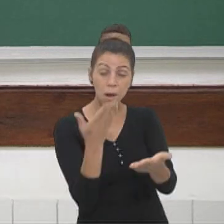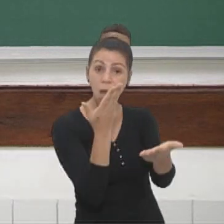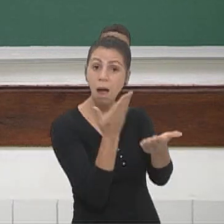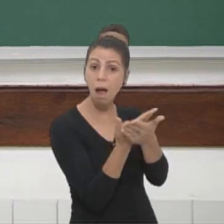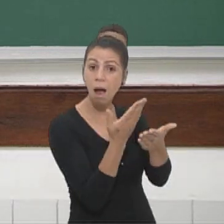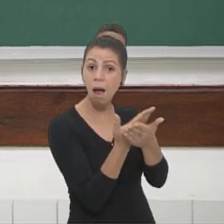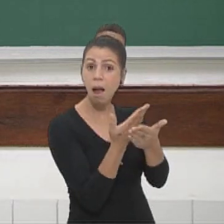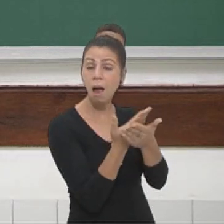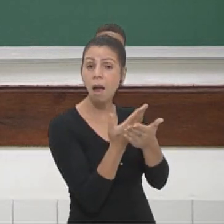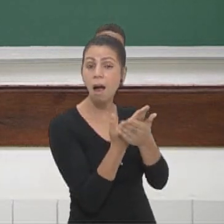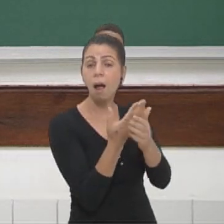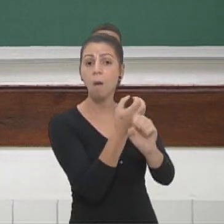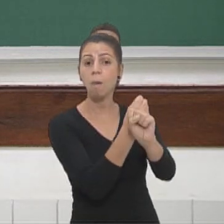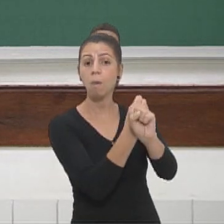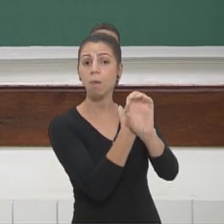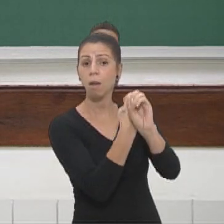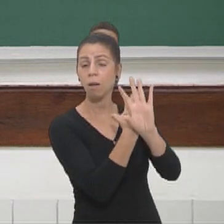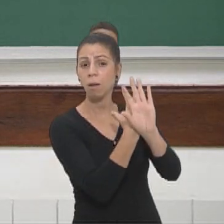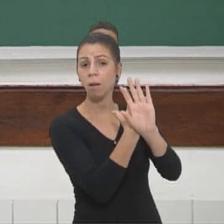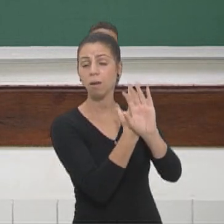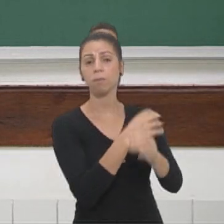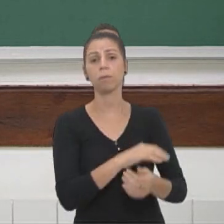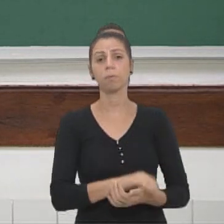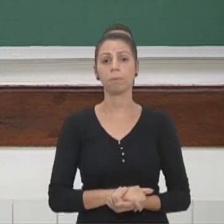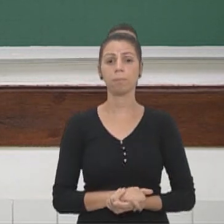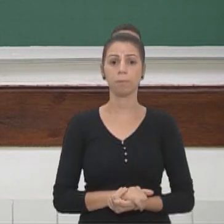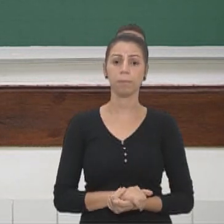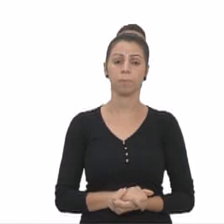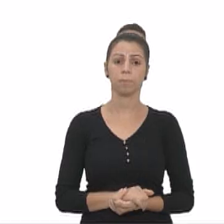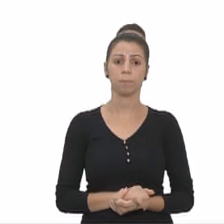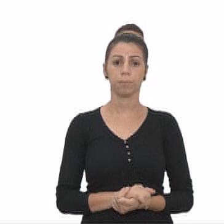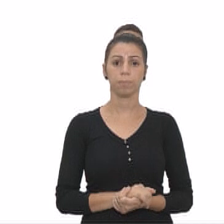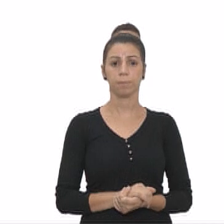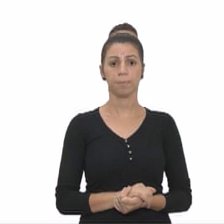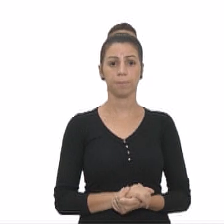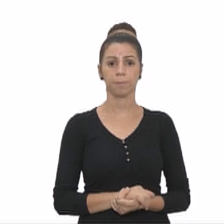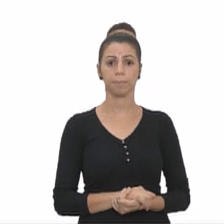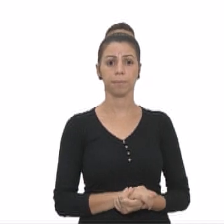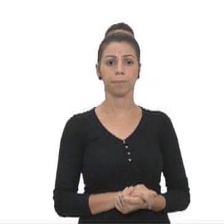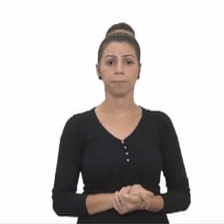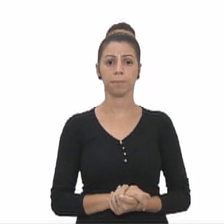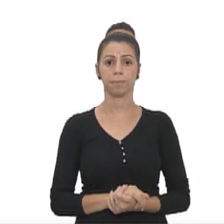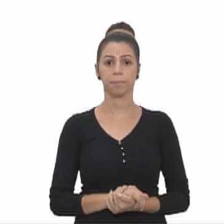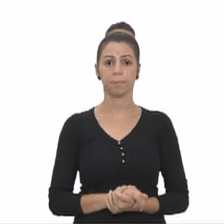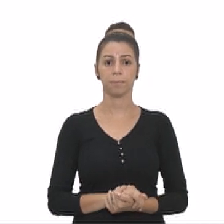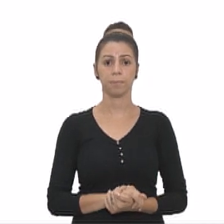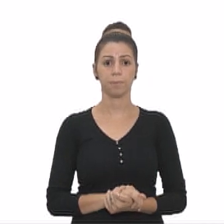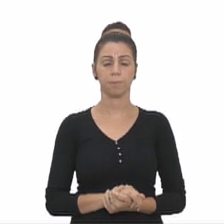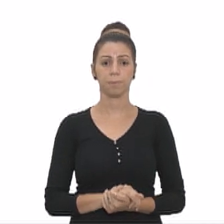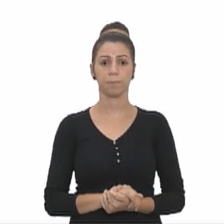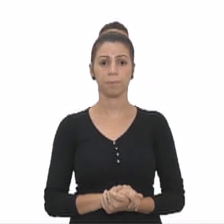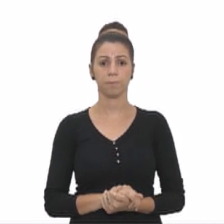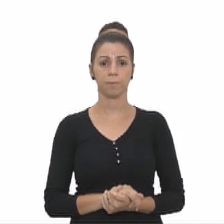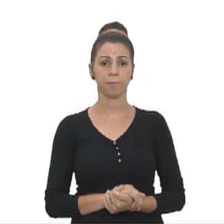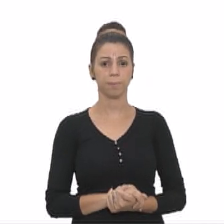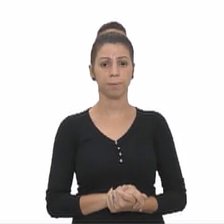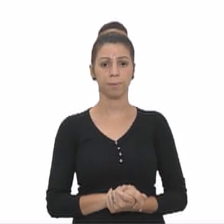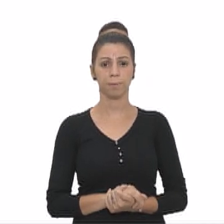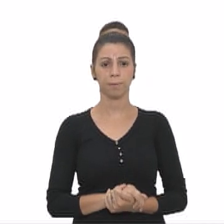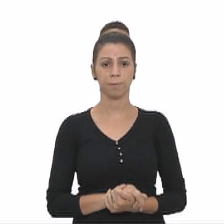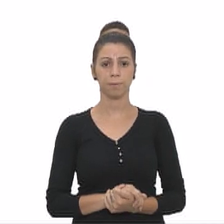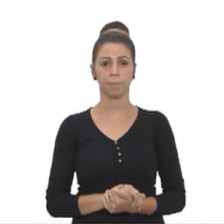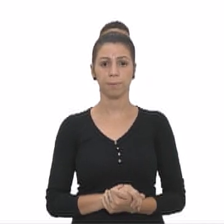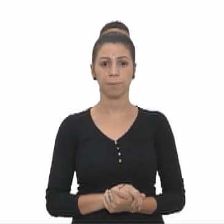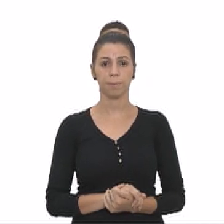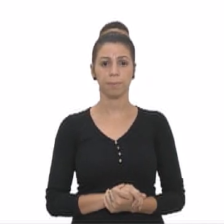dia, essa não presencial. E ainda, la era de la lectura, como hablaremos de livros? Menos estanterias,